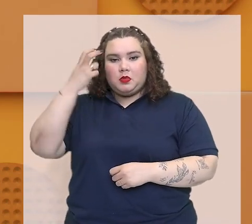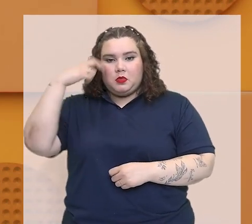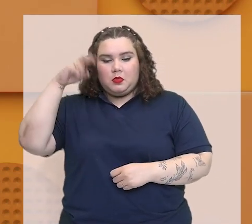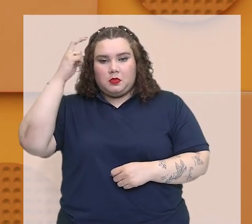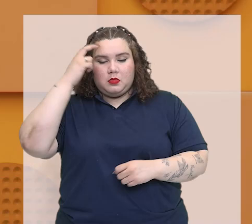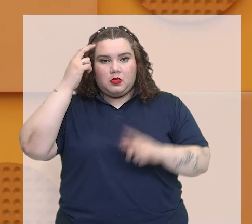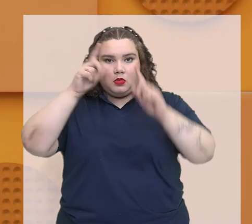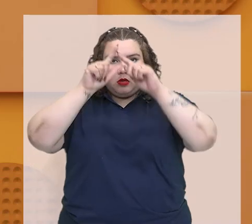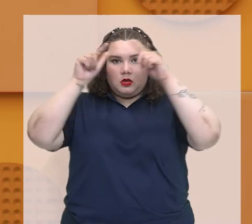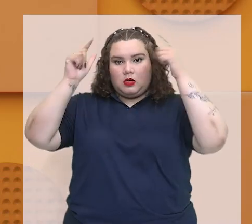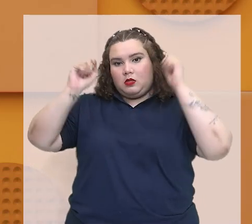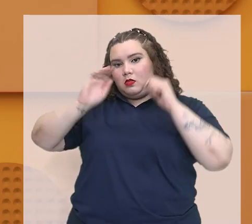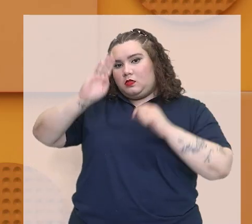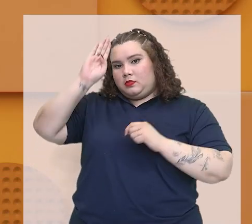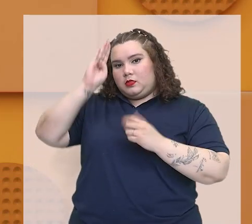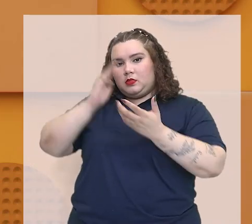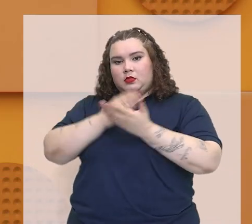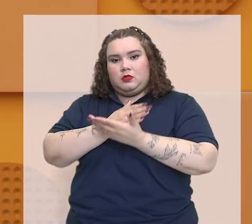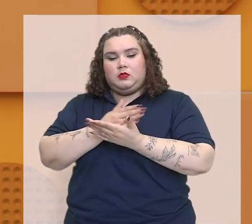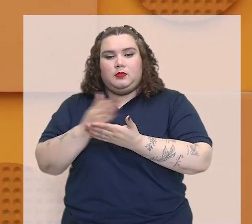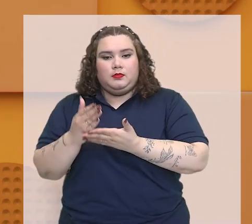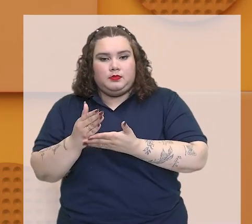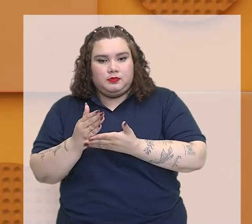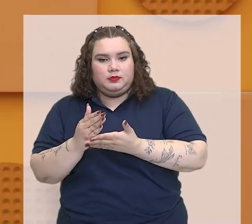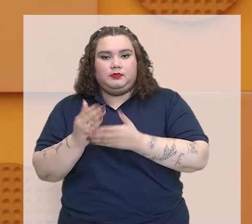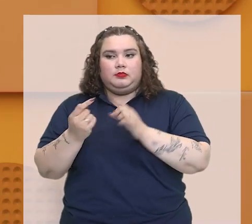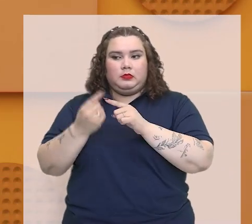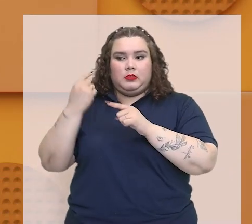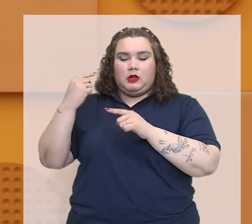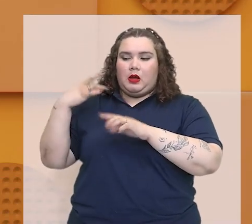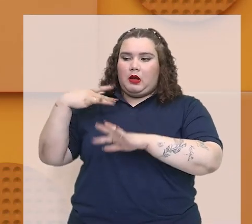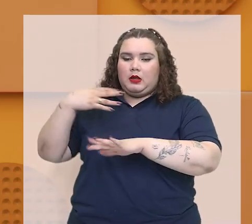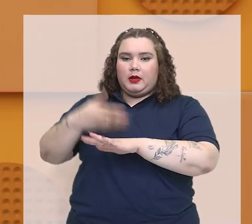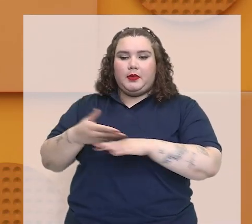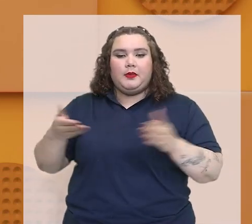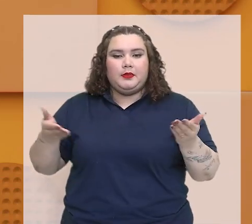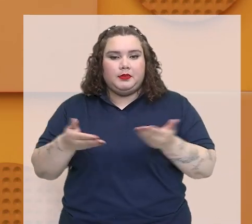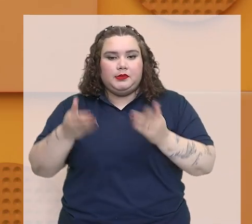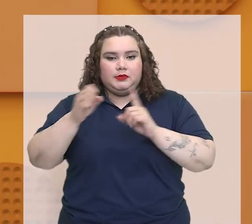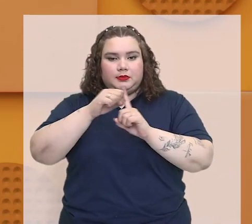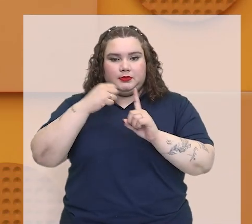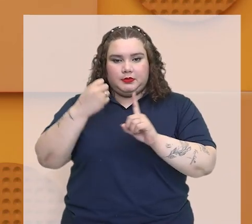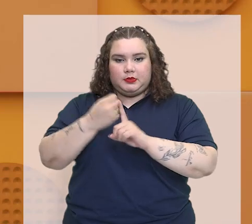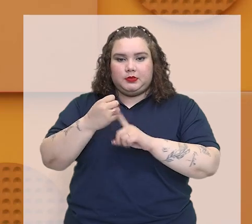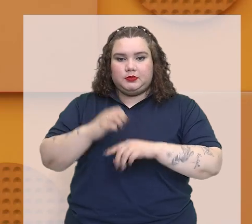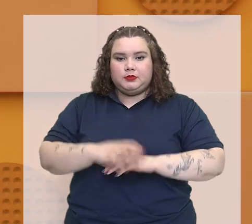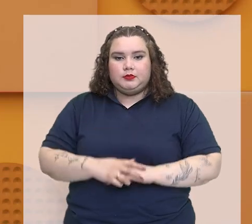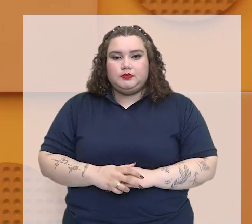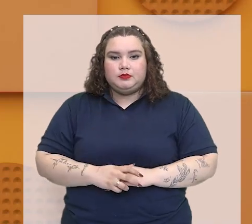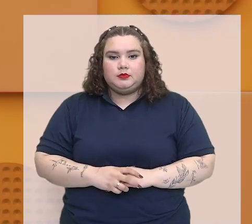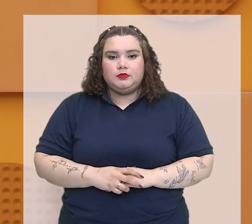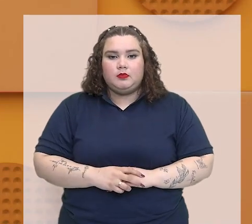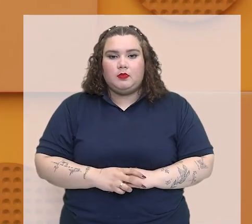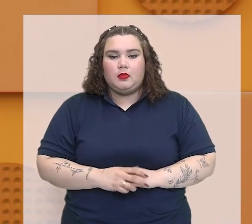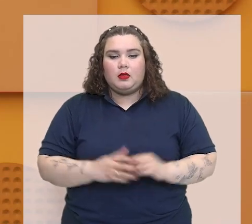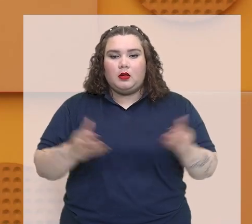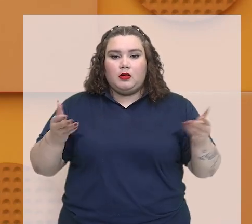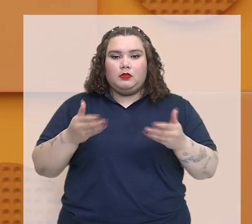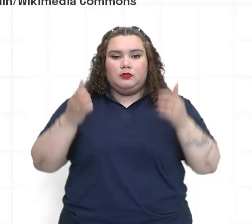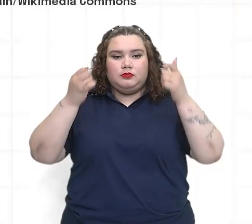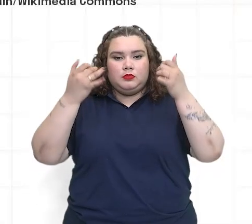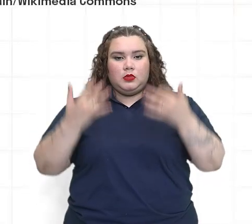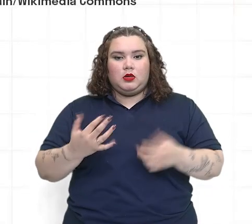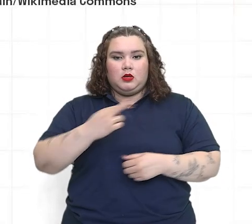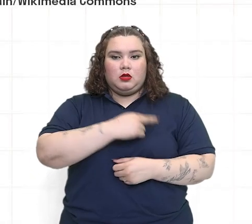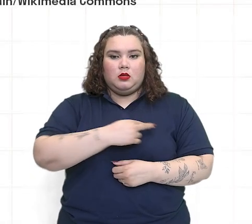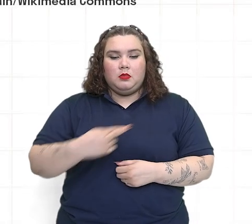cultura greco-romana que começou, então, lá e ainda se fazem presente na nossa sociedade atual. Vamos falar então sobre a